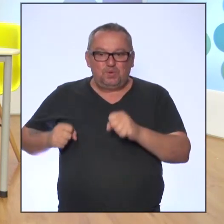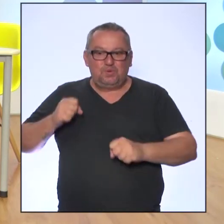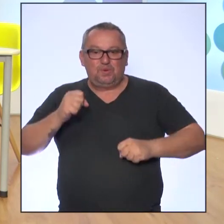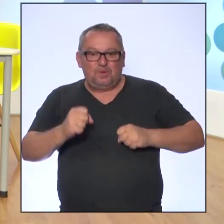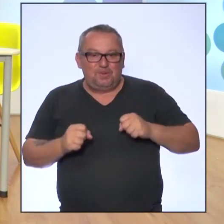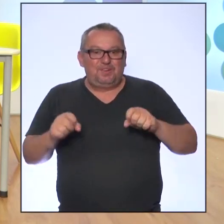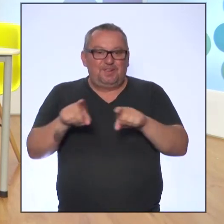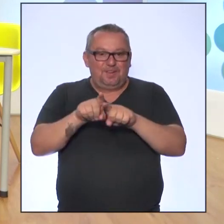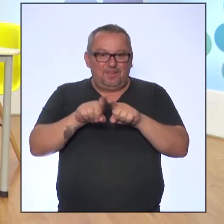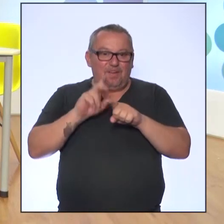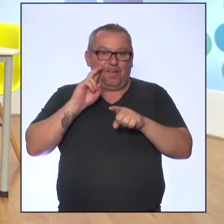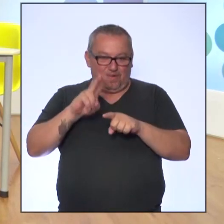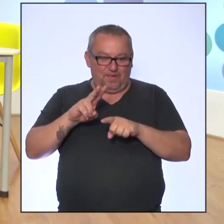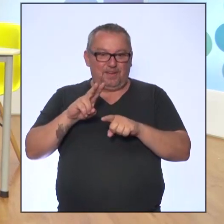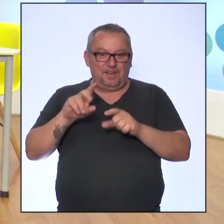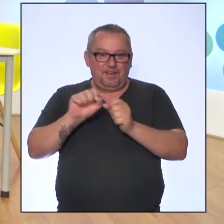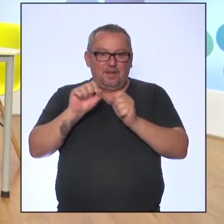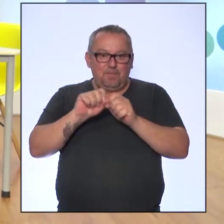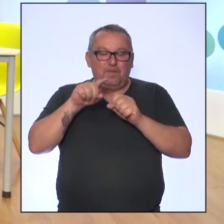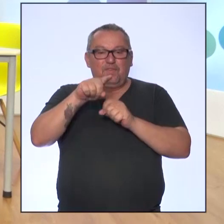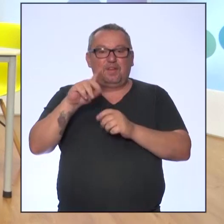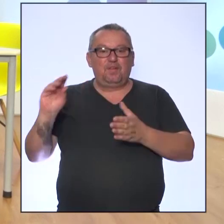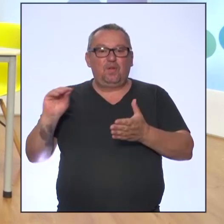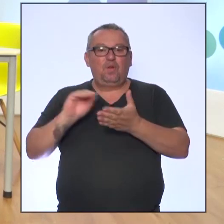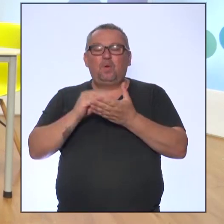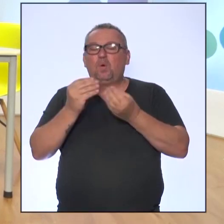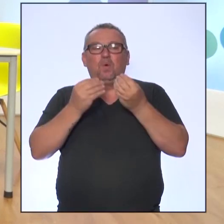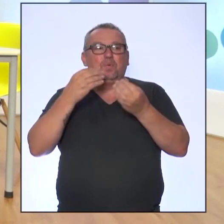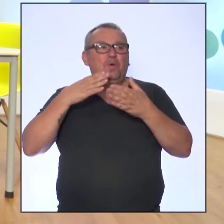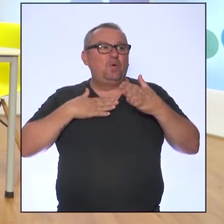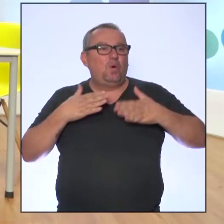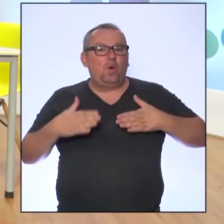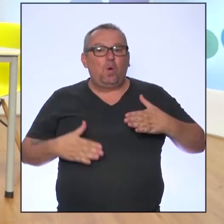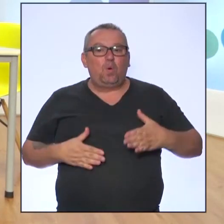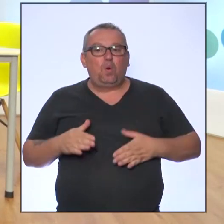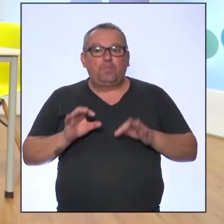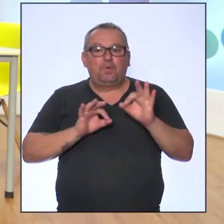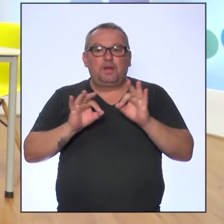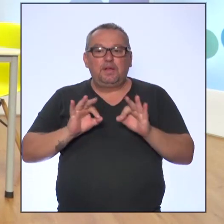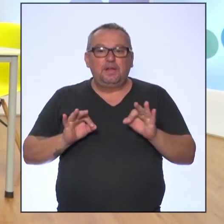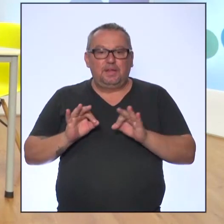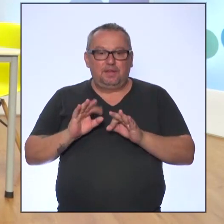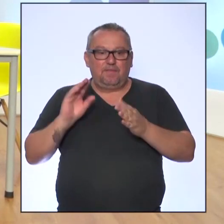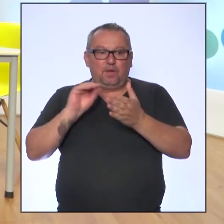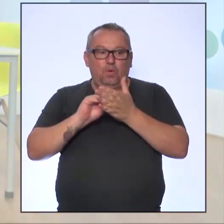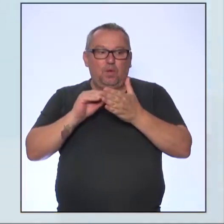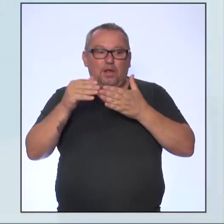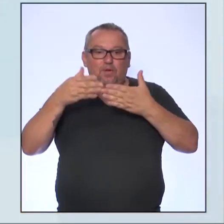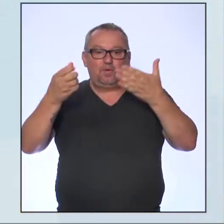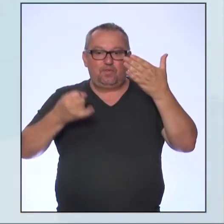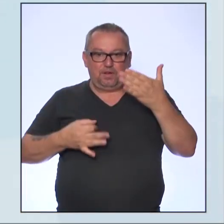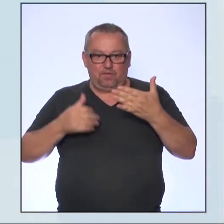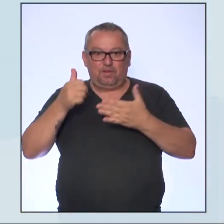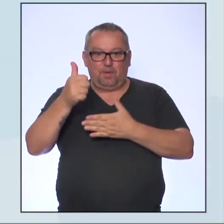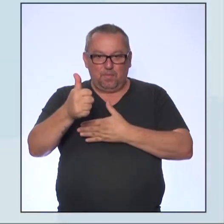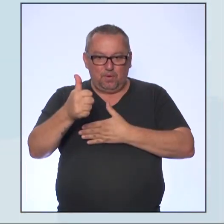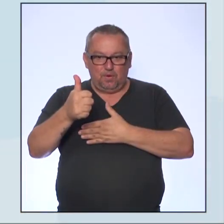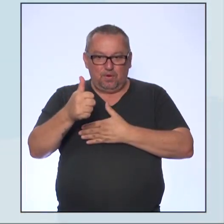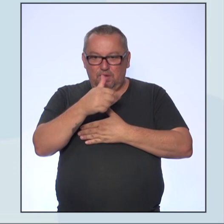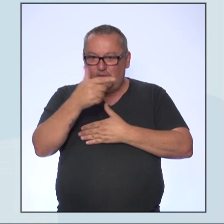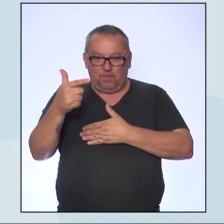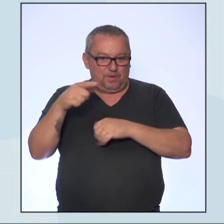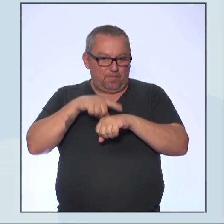certo? E aí vocês colocam aí como que o corpo se organiza, né? Vão colocando aí no chat, tá? Não vamos ter um